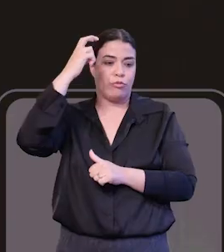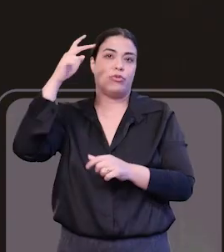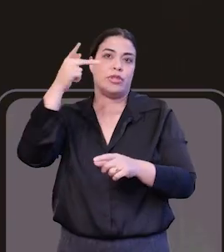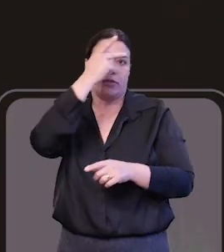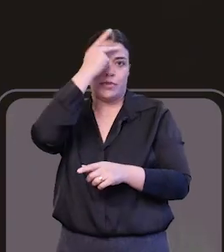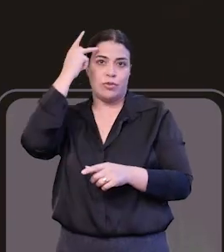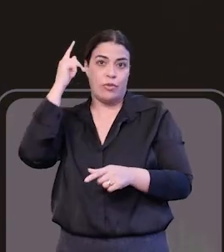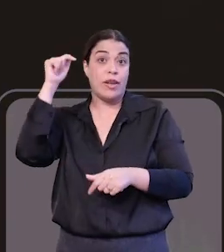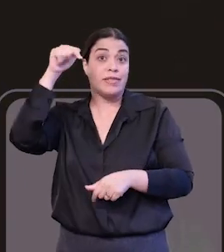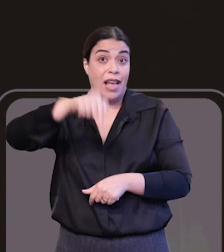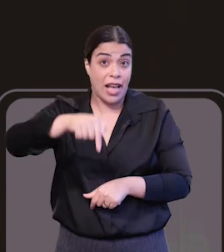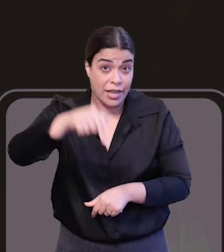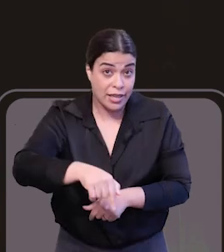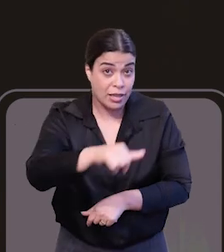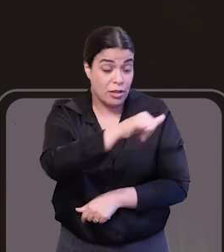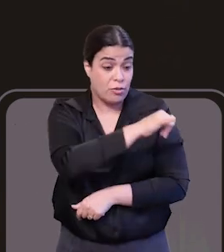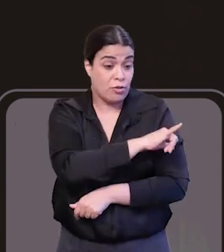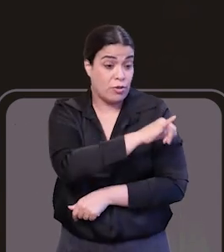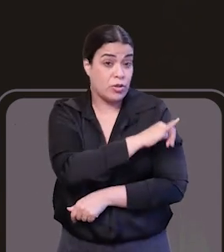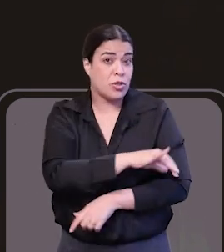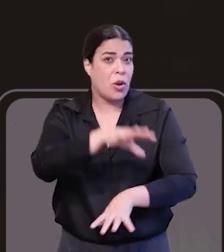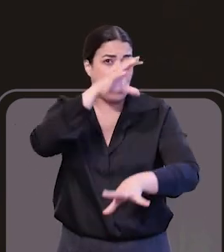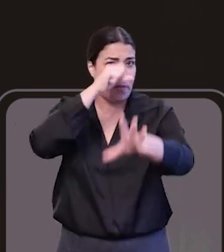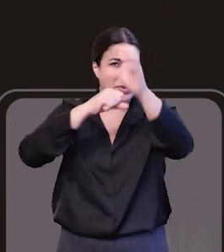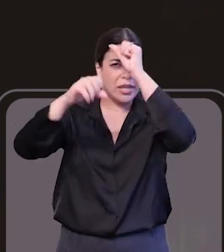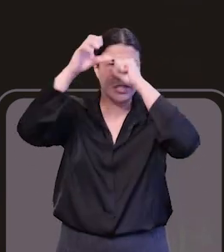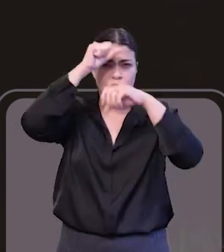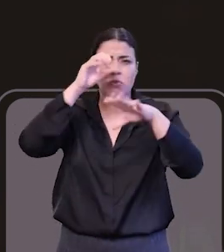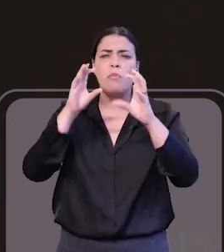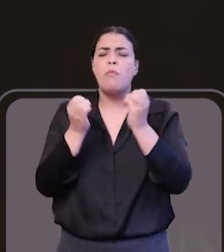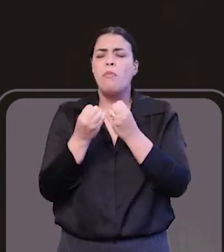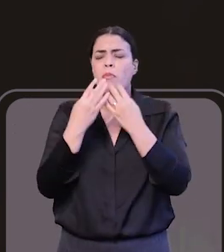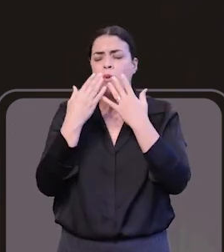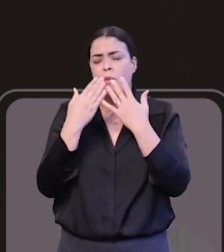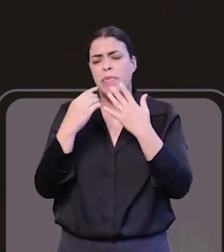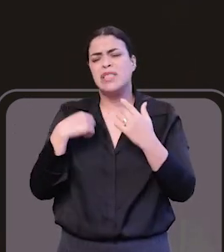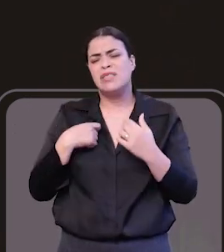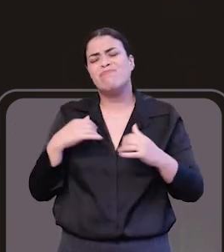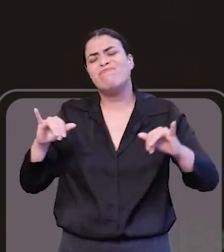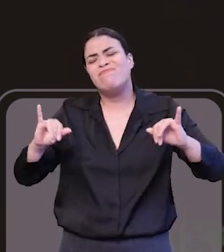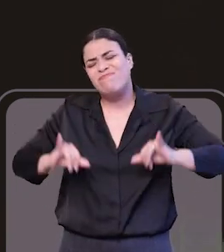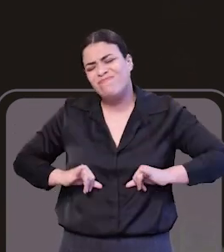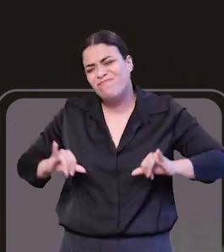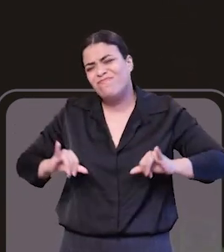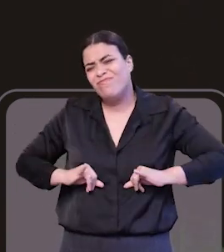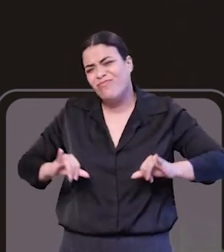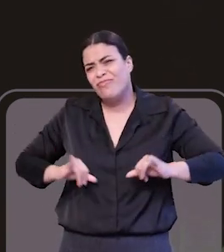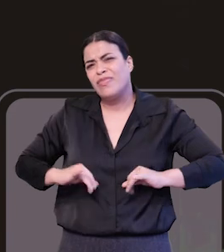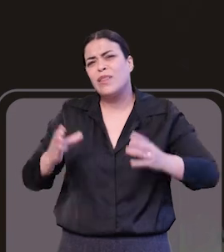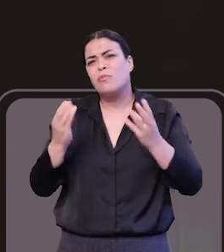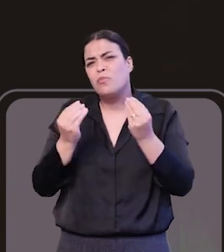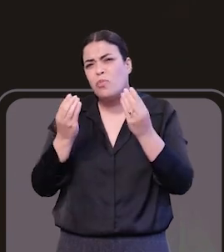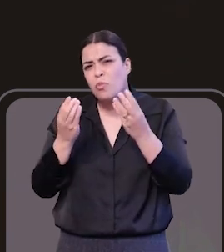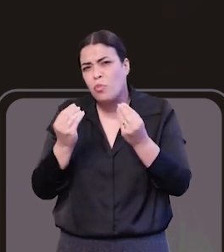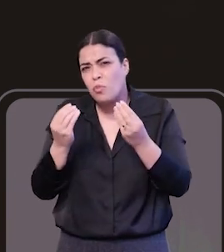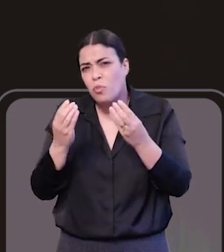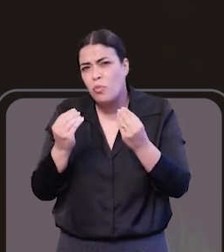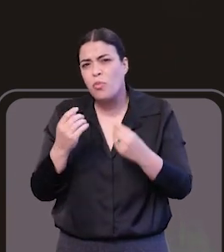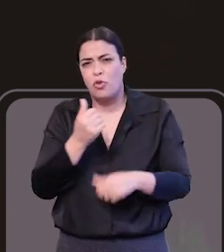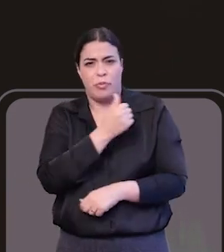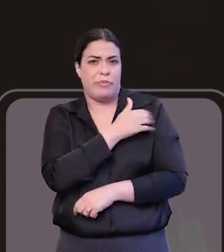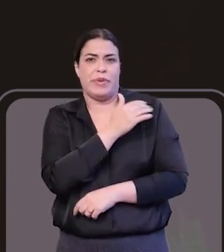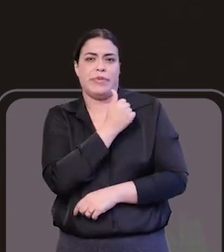e aqui no Rio Eu Aprendi muita coisa boa mas eu sofri bastante muito preconceito de todos